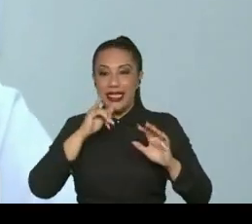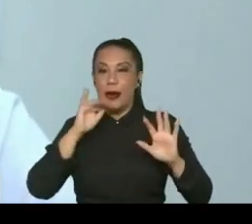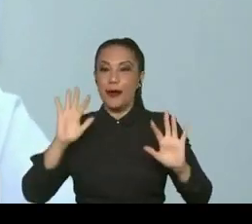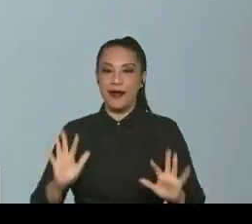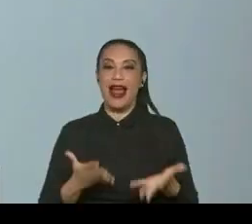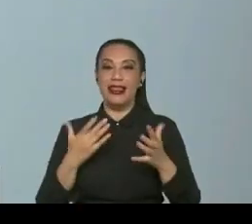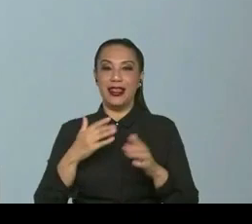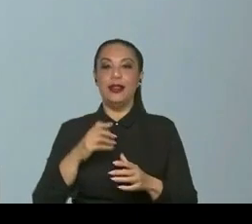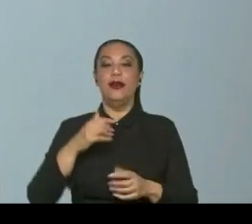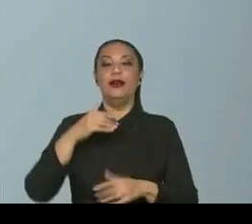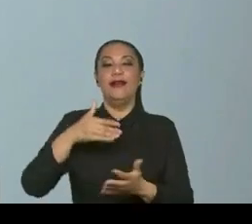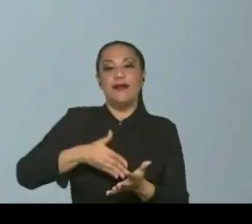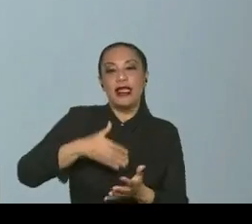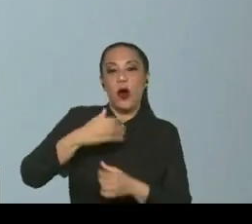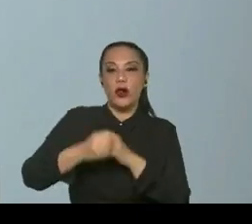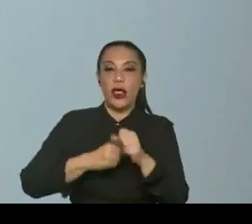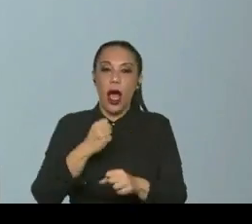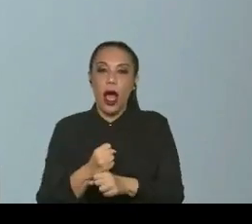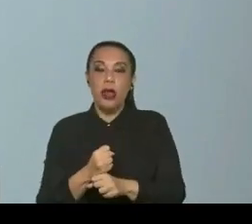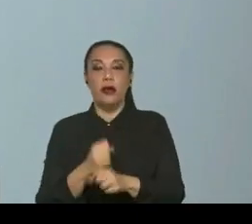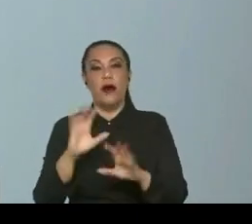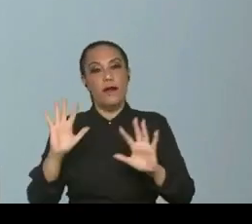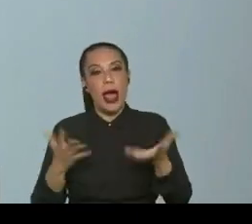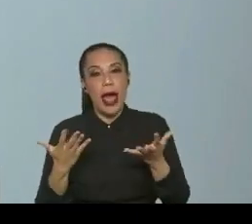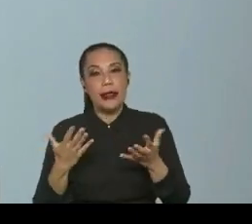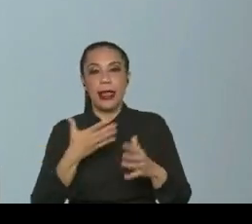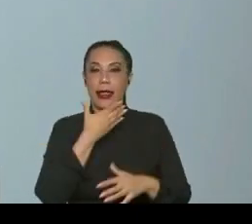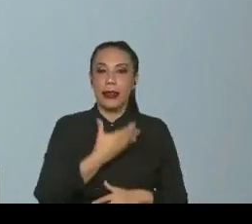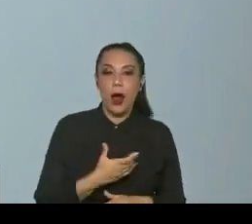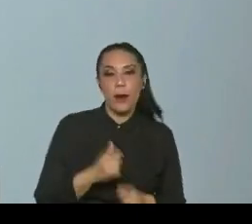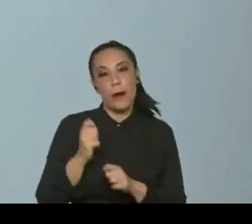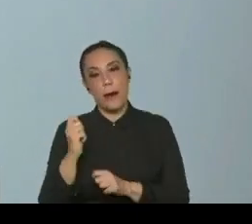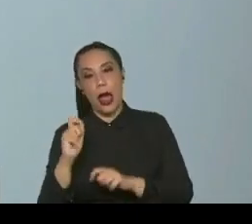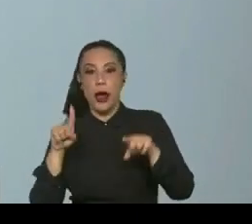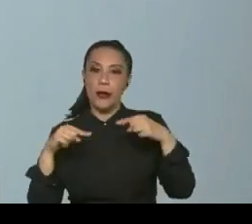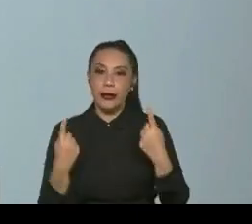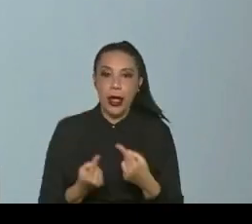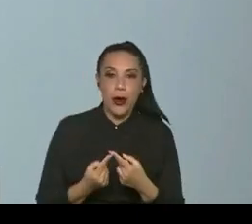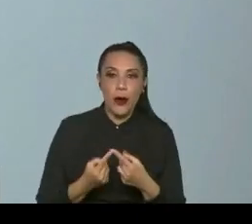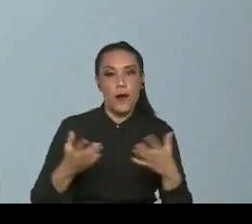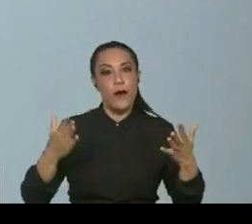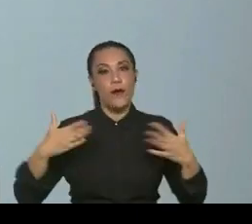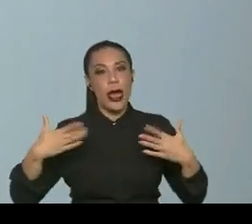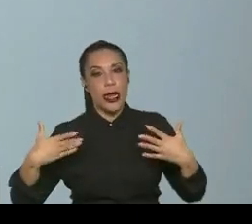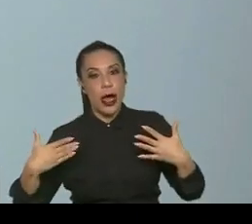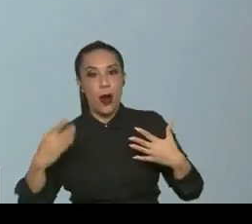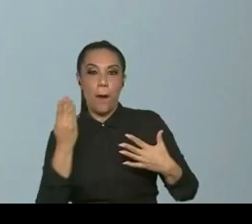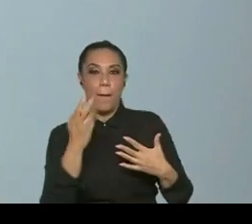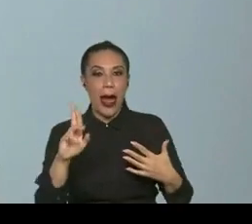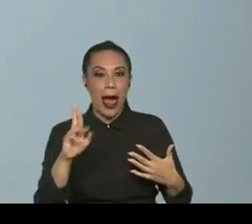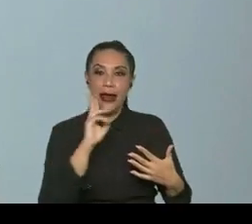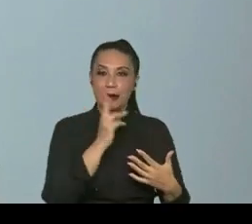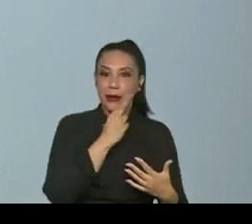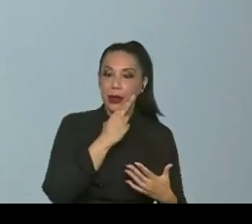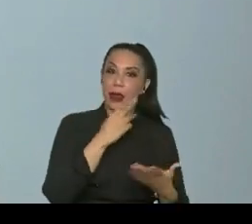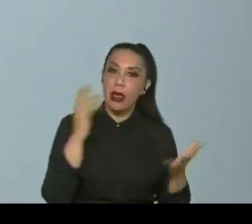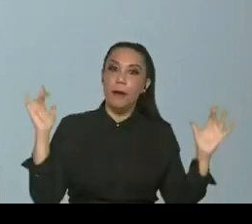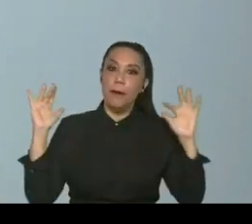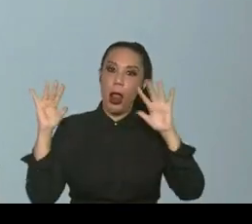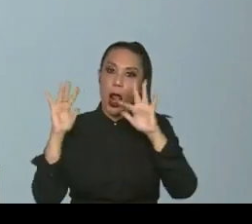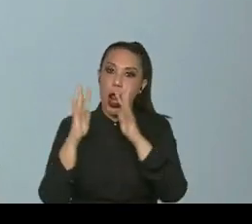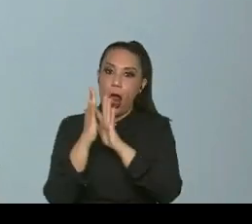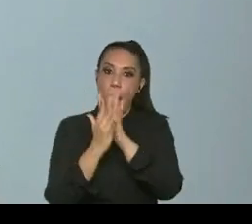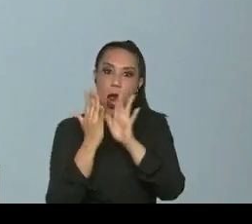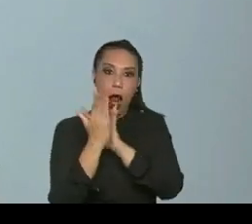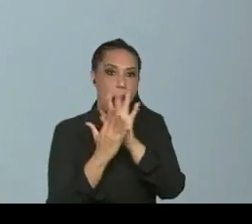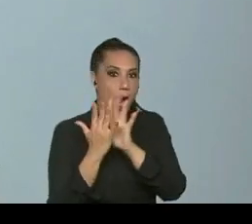de ano. São festas, são reuniões, chegando o verão, pessoas vão para os bares, né? Então, isso tende